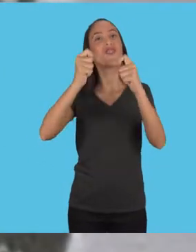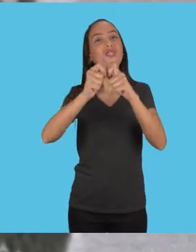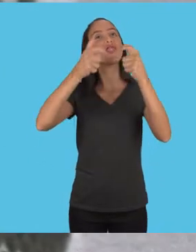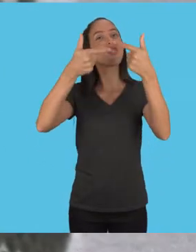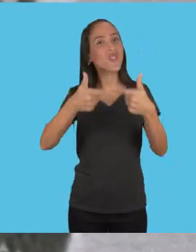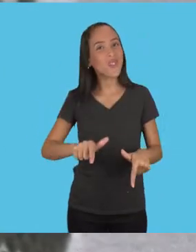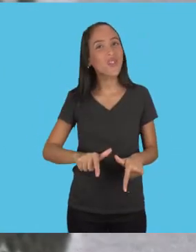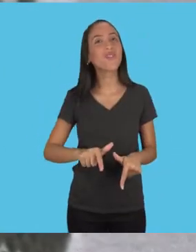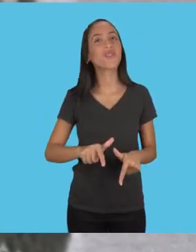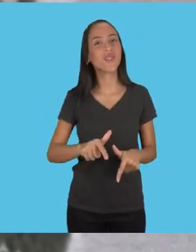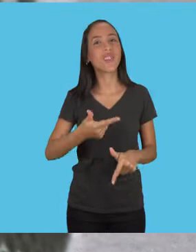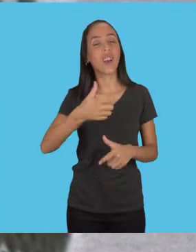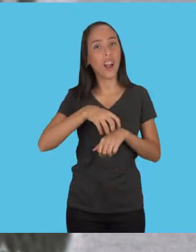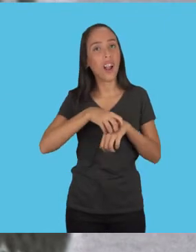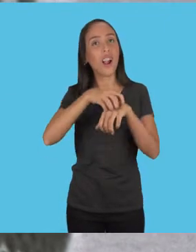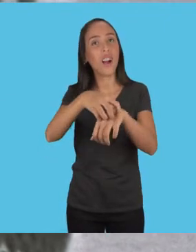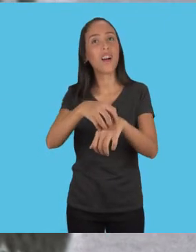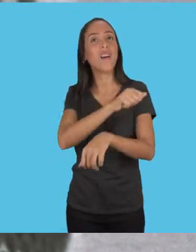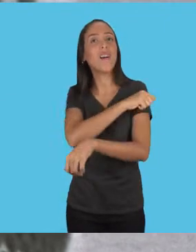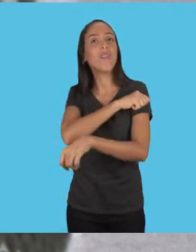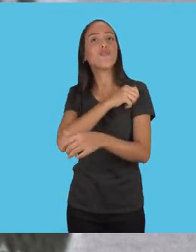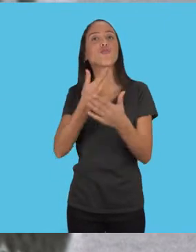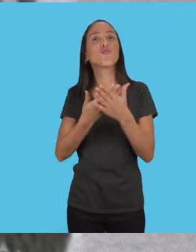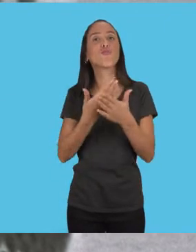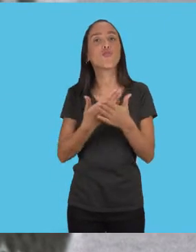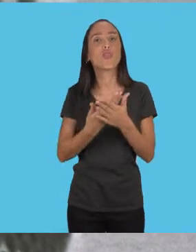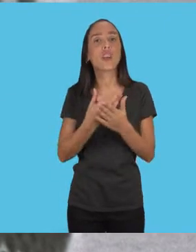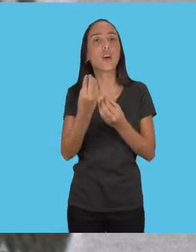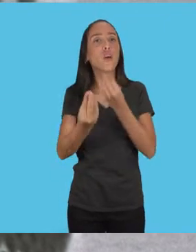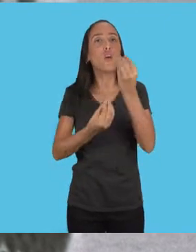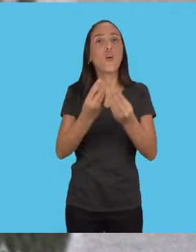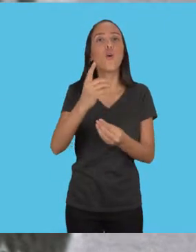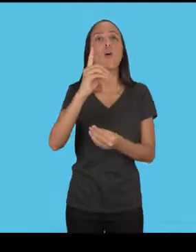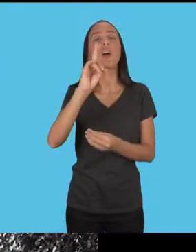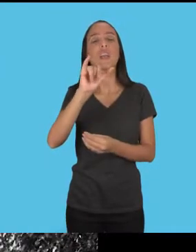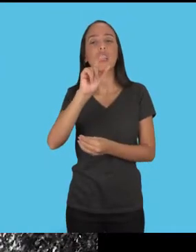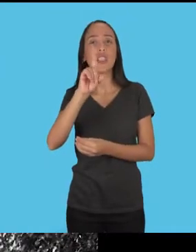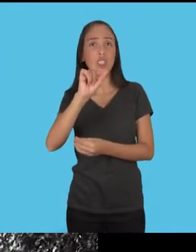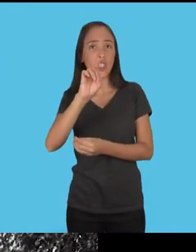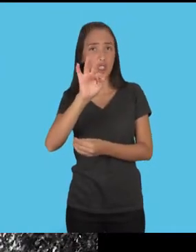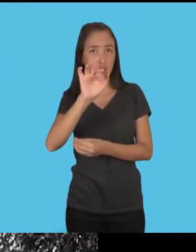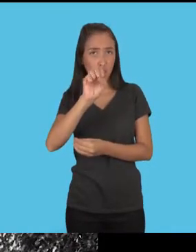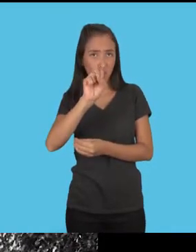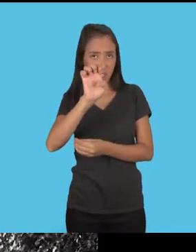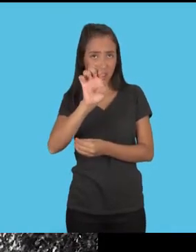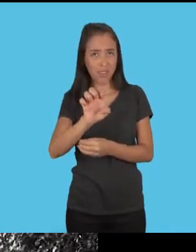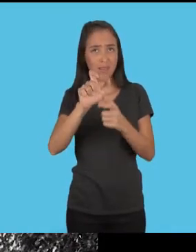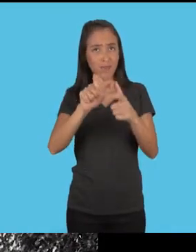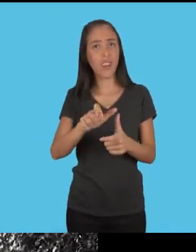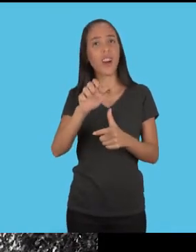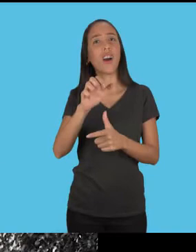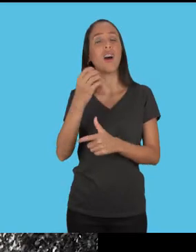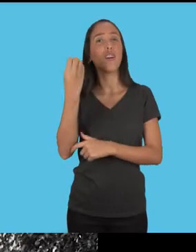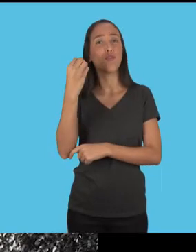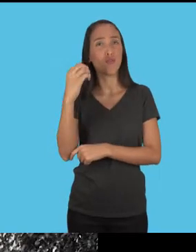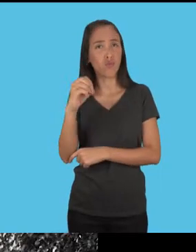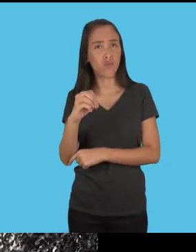eu levei os alunos para o Rio Grande do Sul, para estudar o problema da hidatidose no Rio Grande do Sul. Eu fui de carro com a